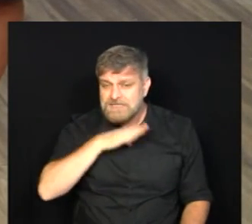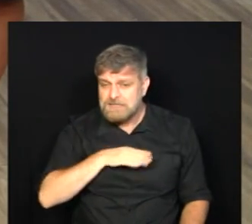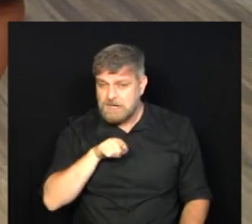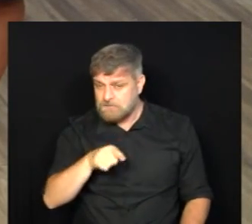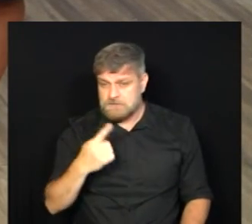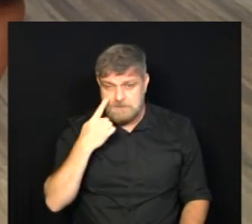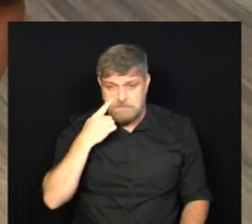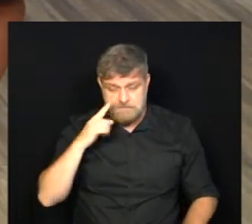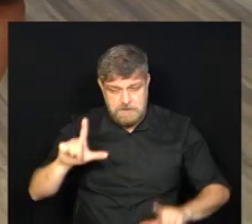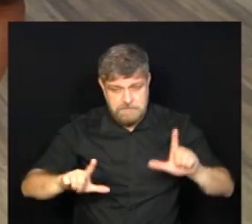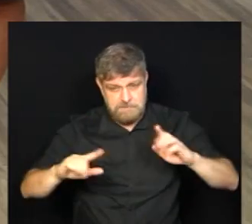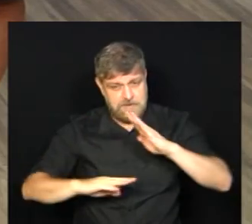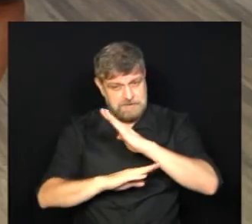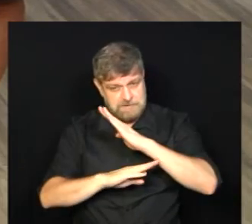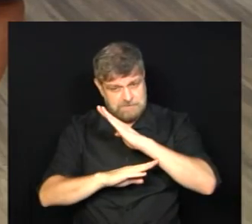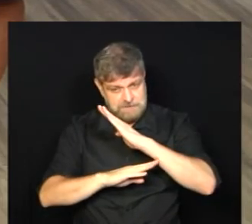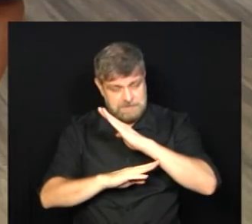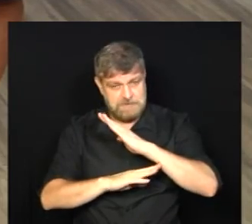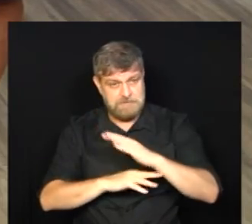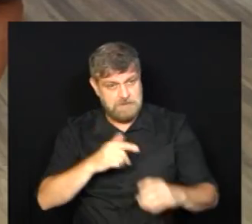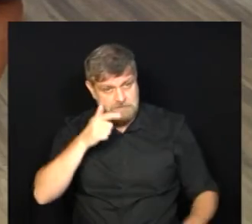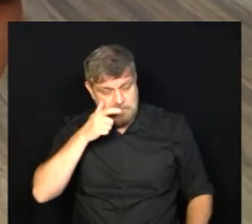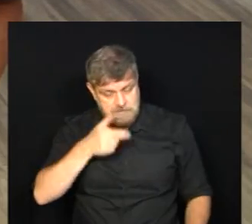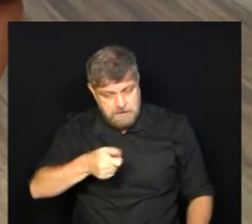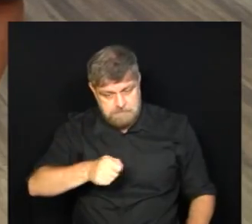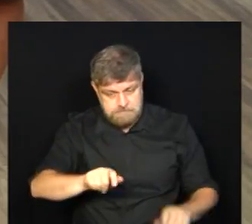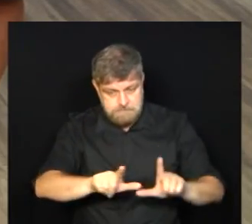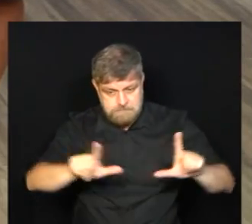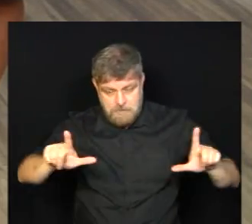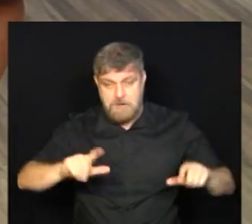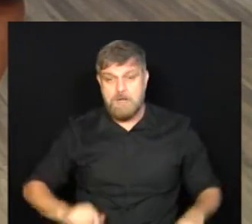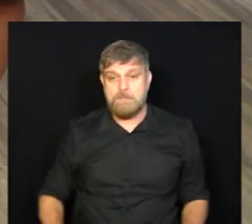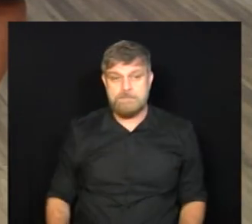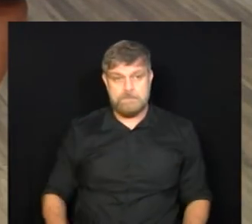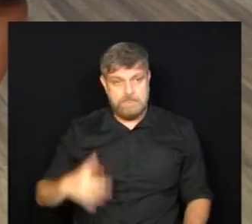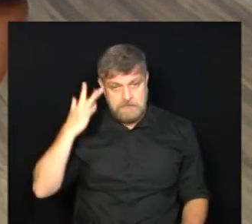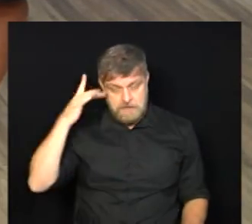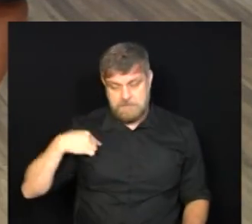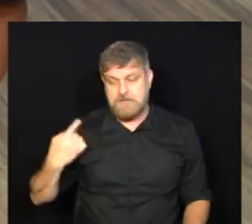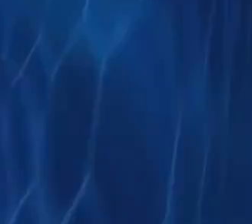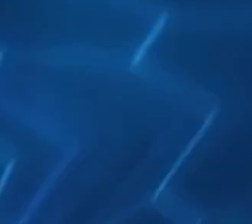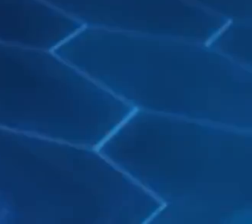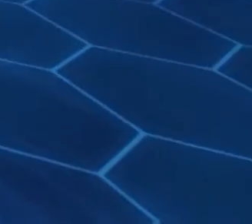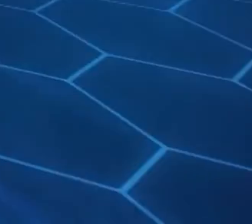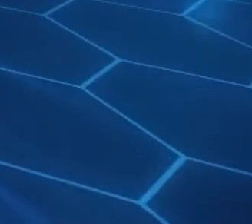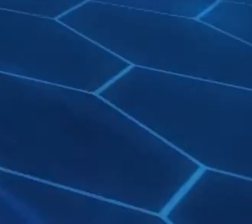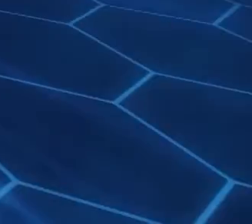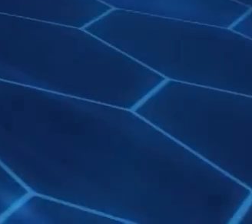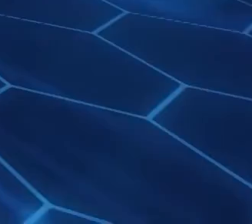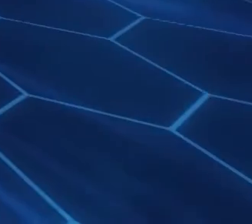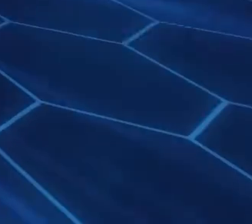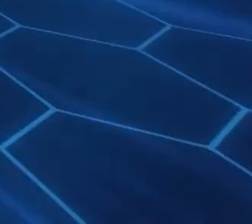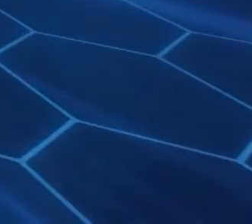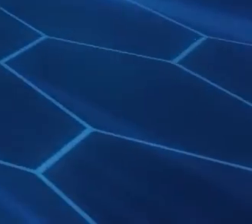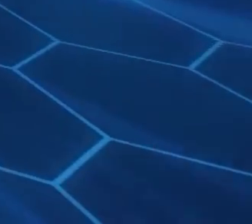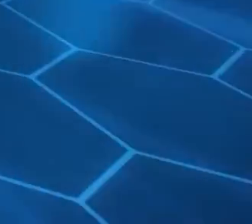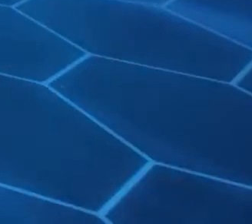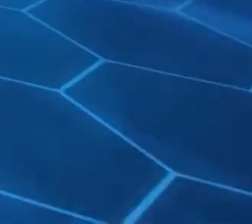você acompanha tudo pela TV Câmara Campinas. E claro que amanhã é repercussão aqui no Câmara Total.